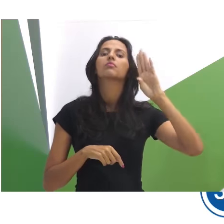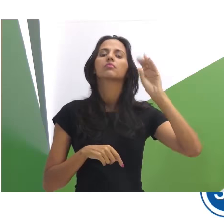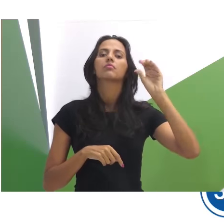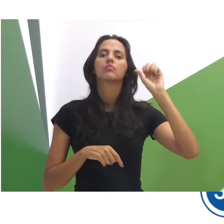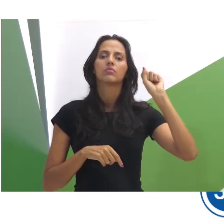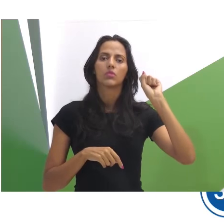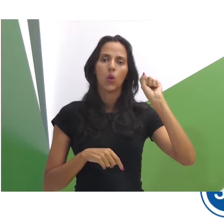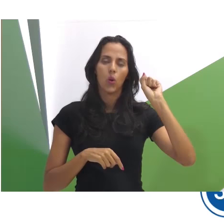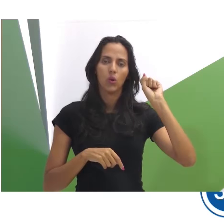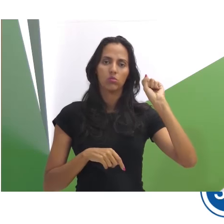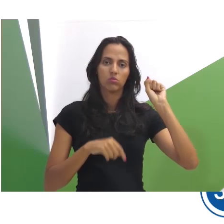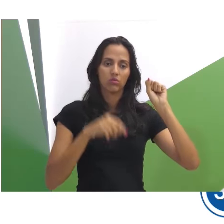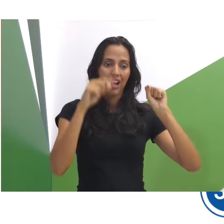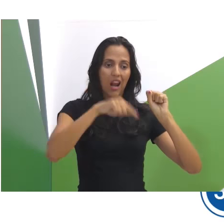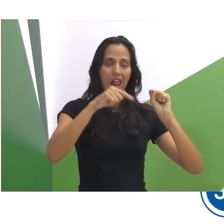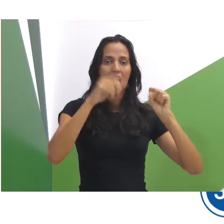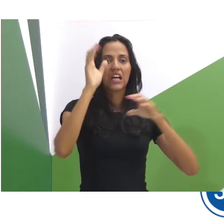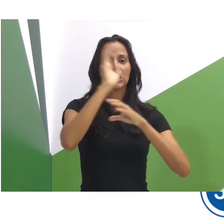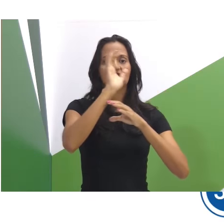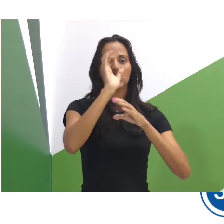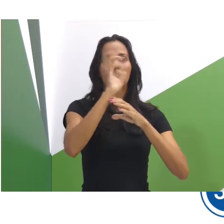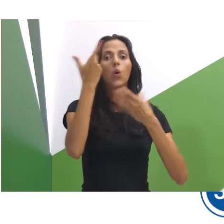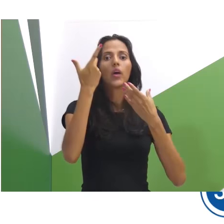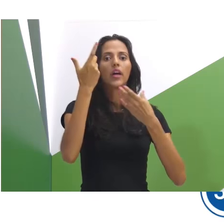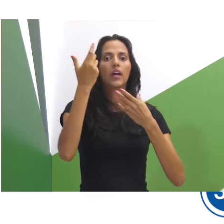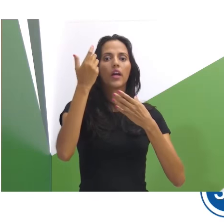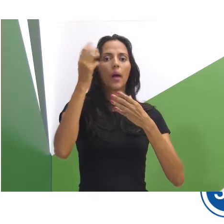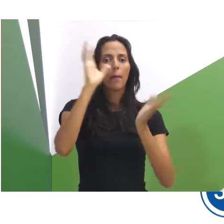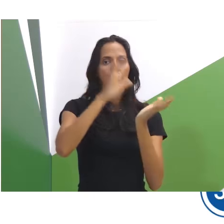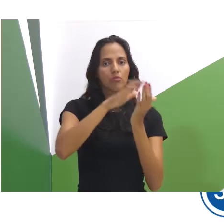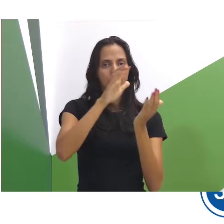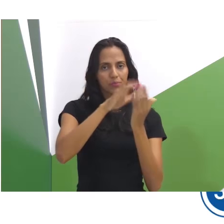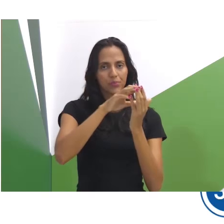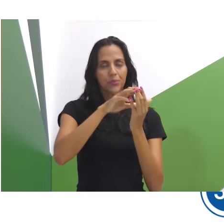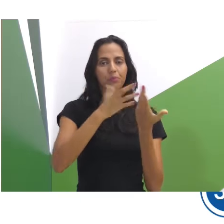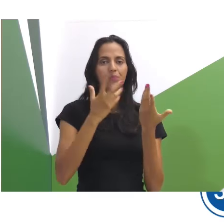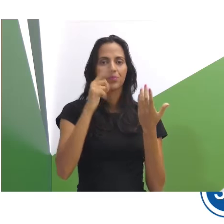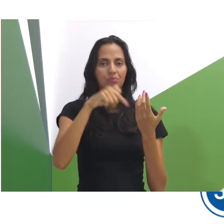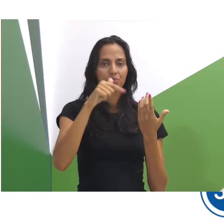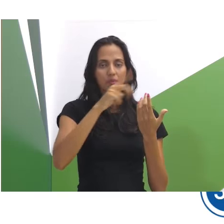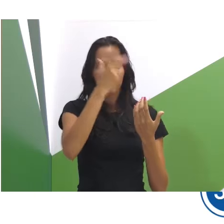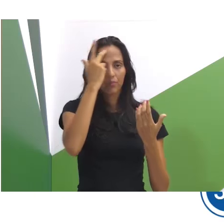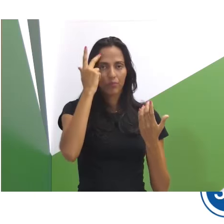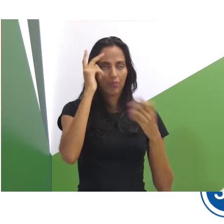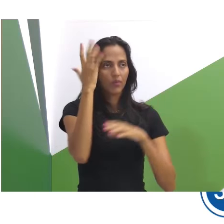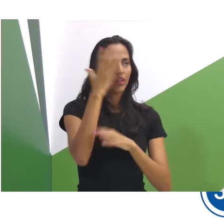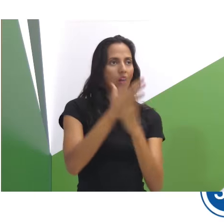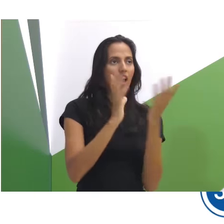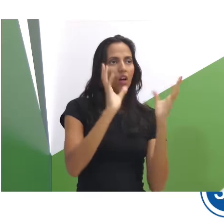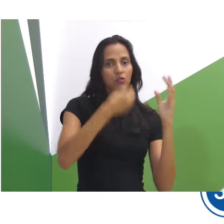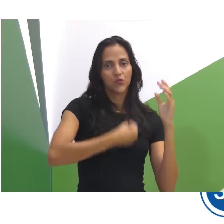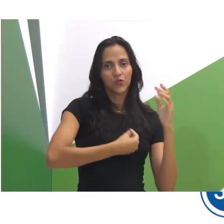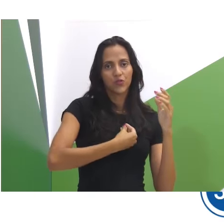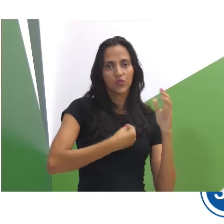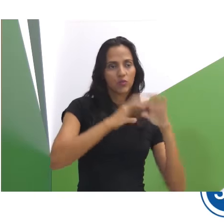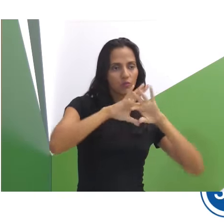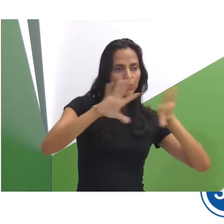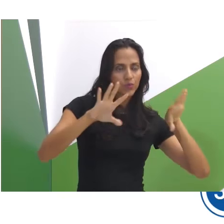ele durou cerca de 100 anos e chegou a ter entre 20 e 30 mil quilombolas, certo?